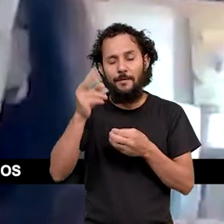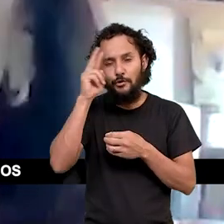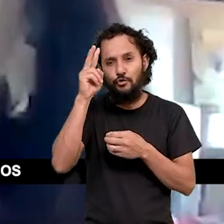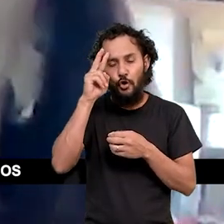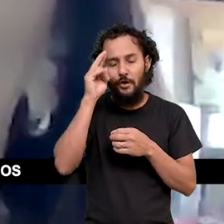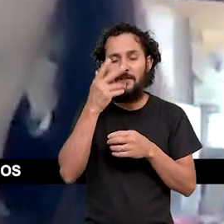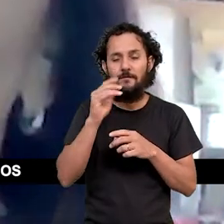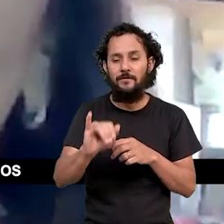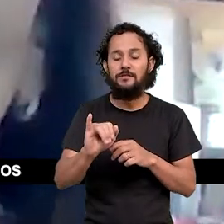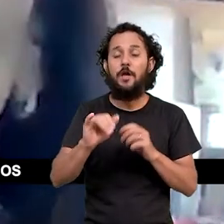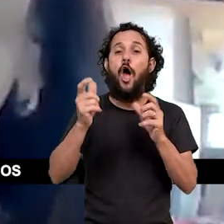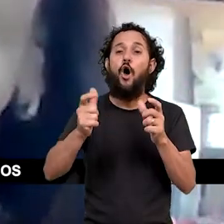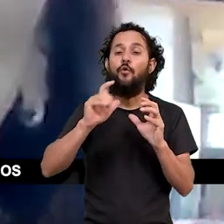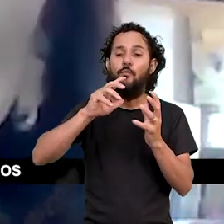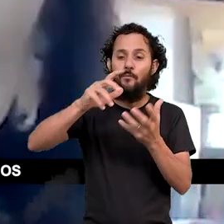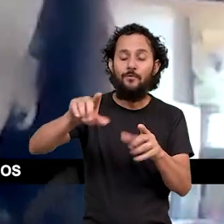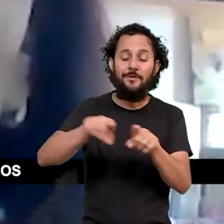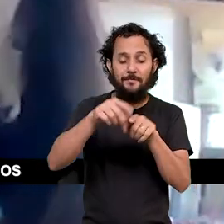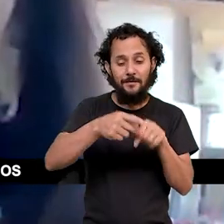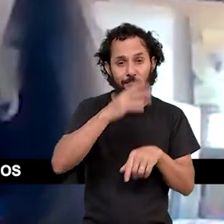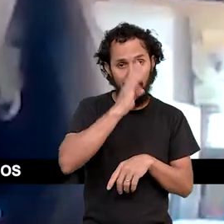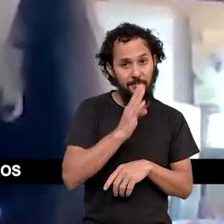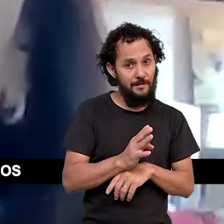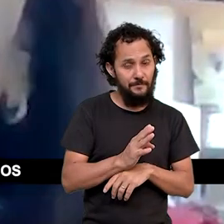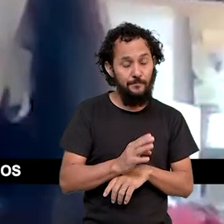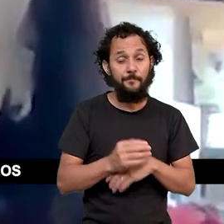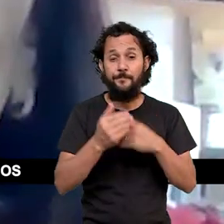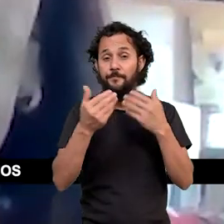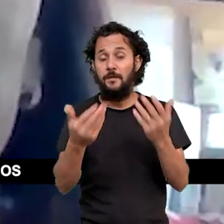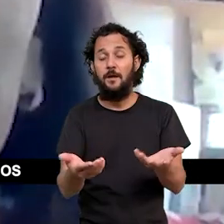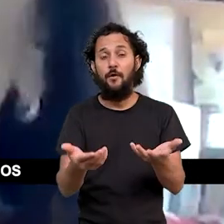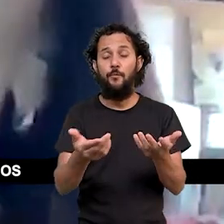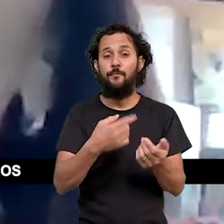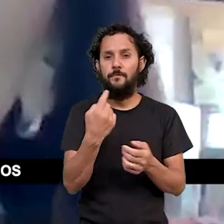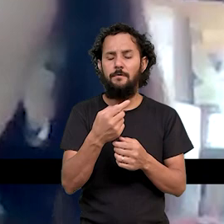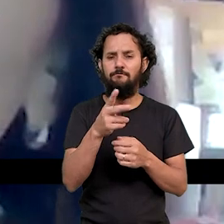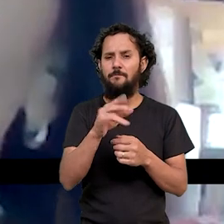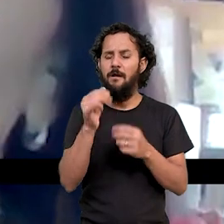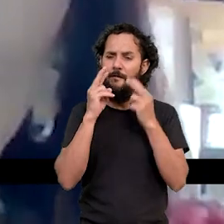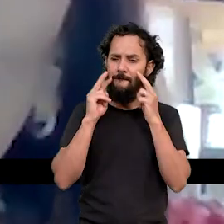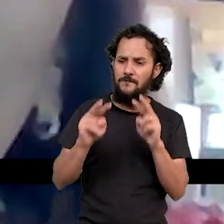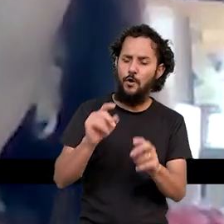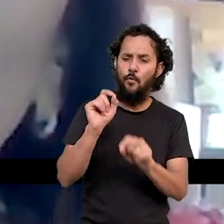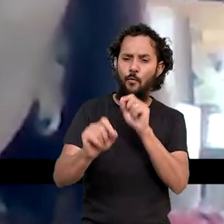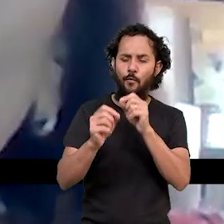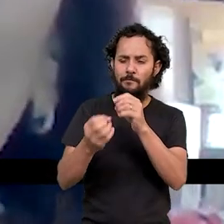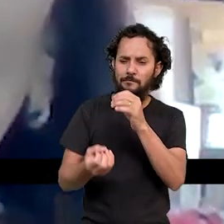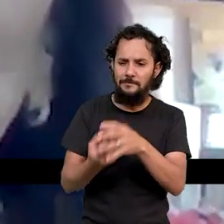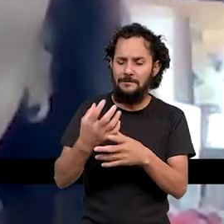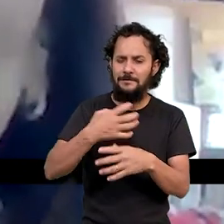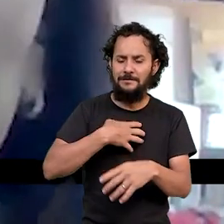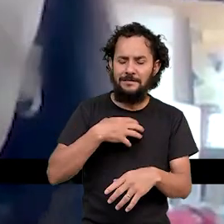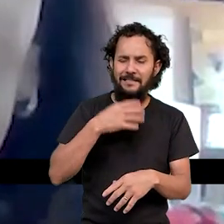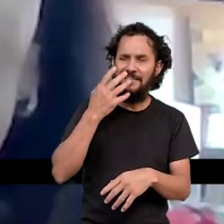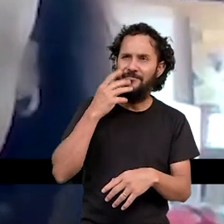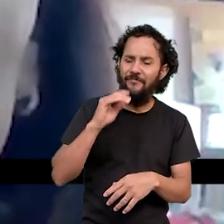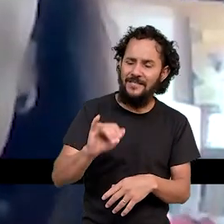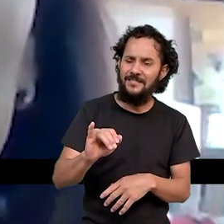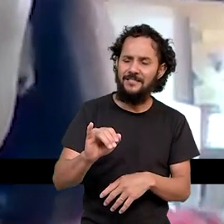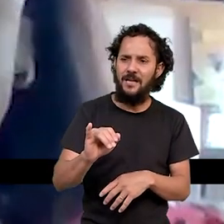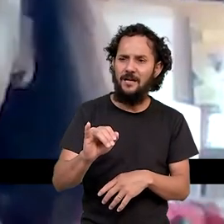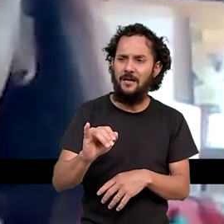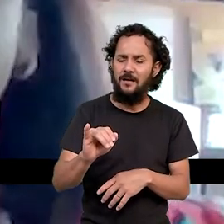infância no mundo e, consequentemente, no Brasil. Então, nós vamos ver que o surgimento do sentimento de